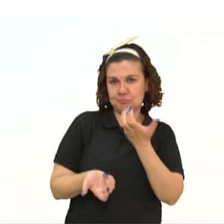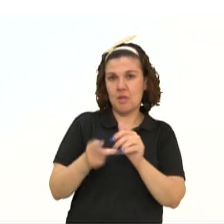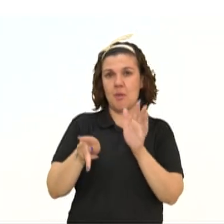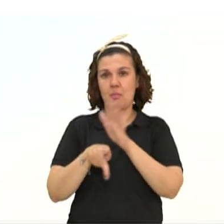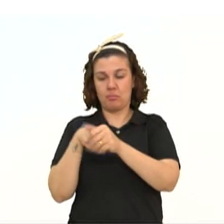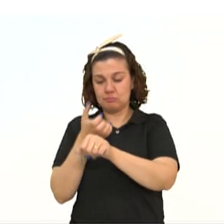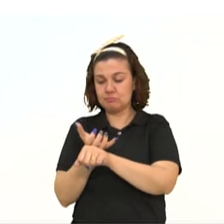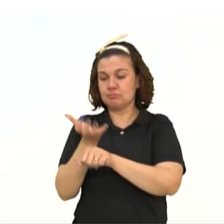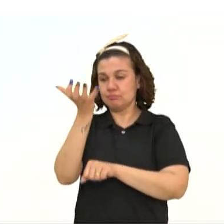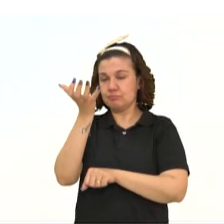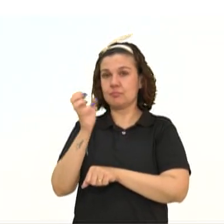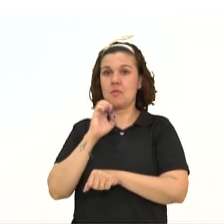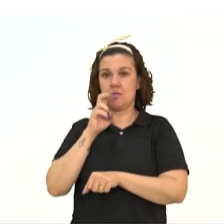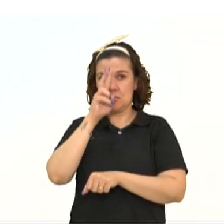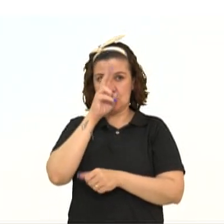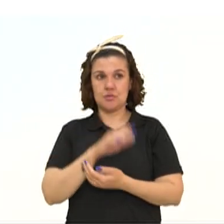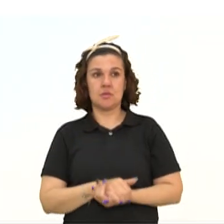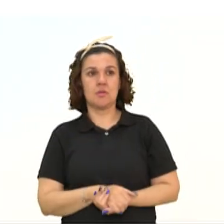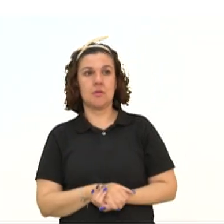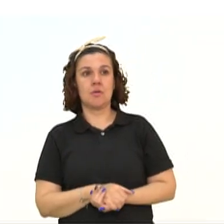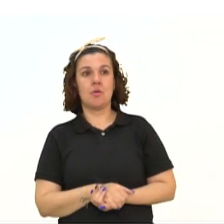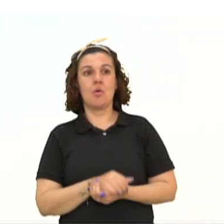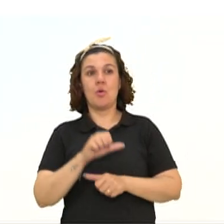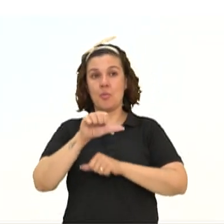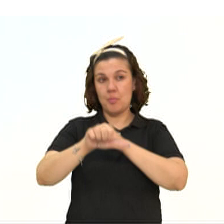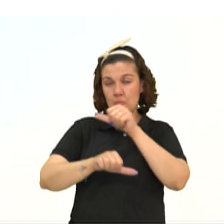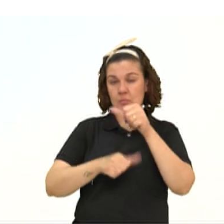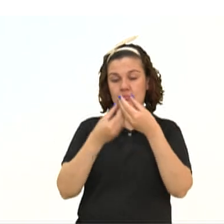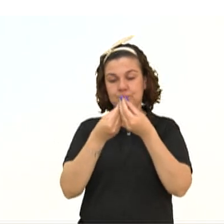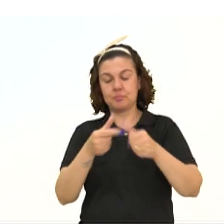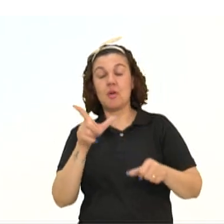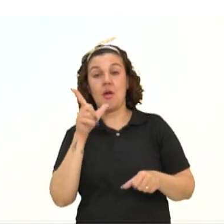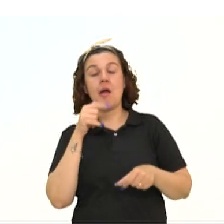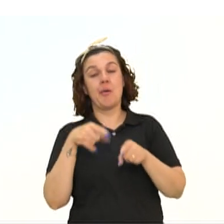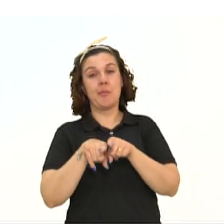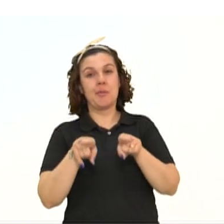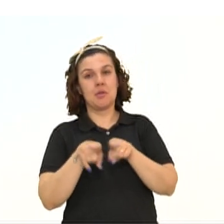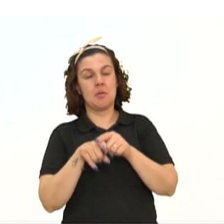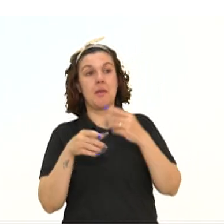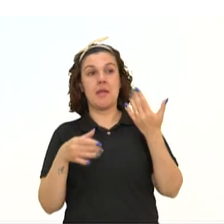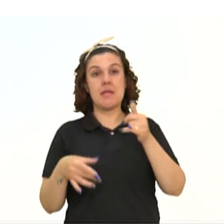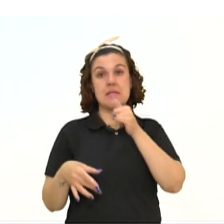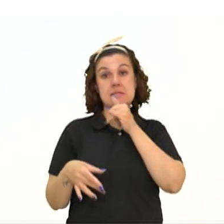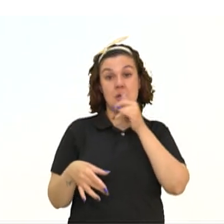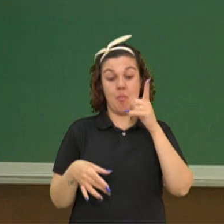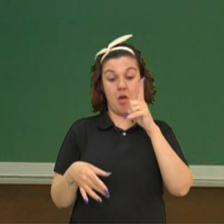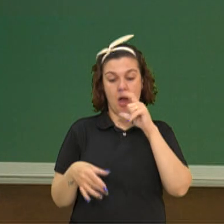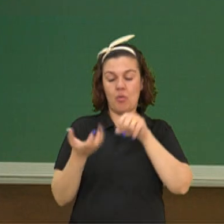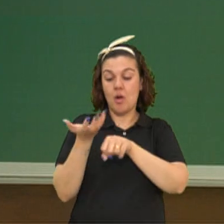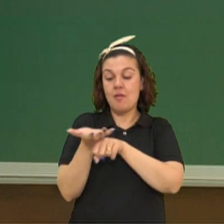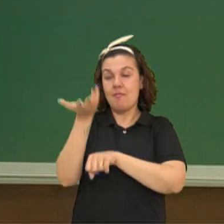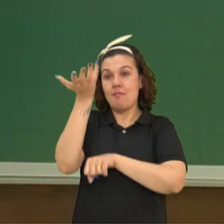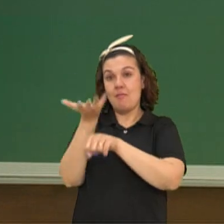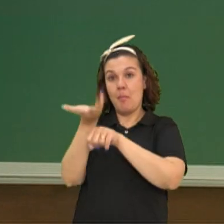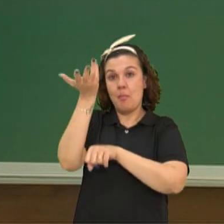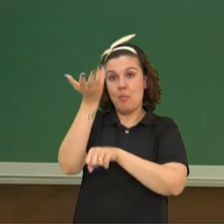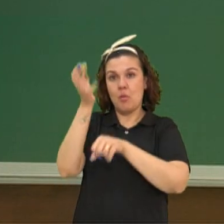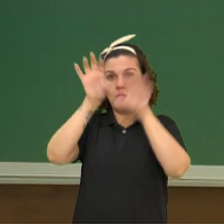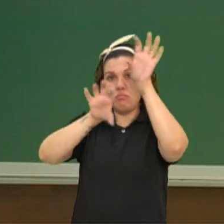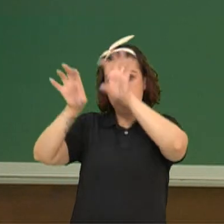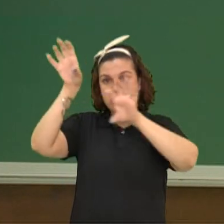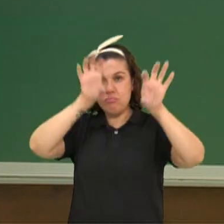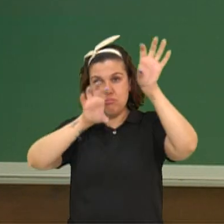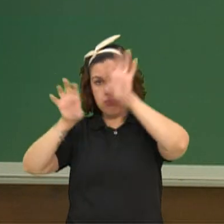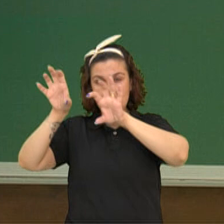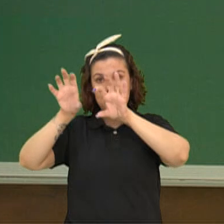de liberação de energia. A liquefação ou condensação da água. A água está no estado de vapor, superagitada